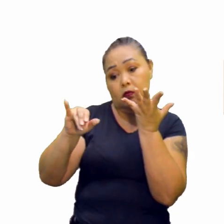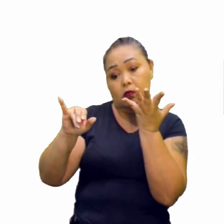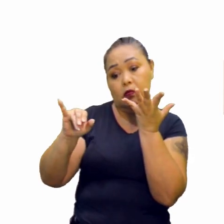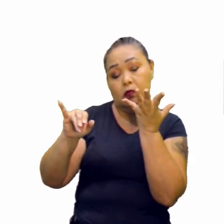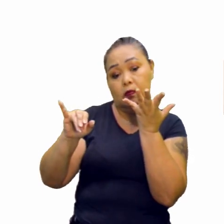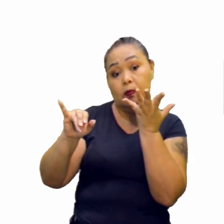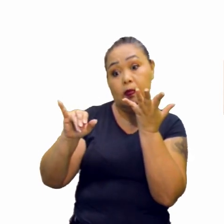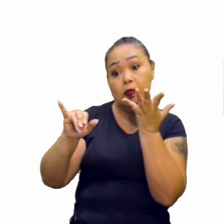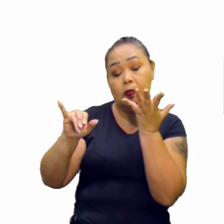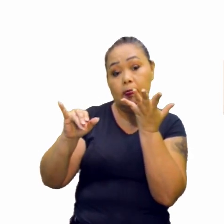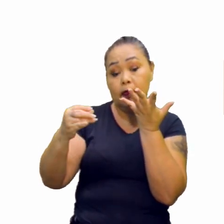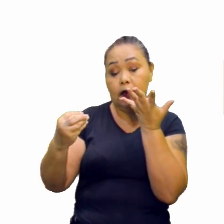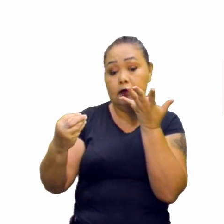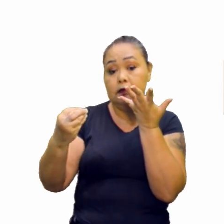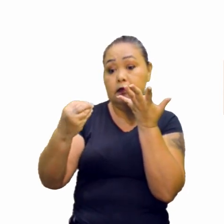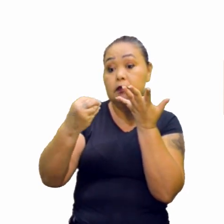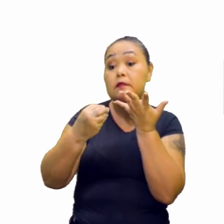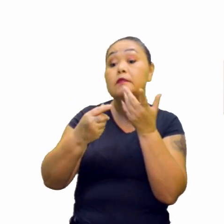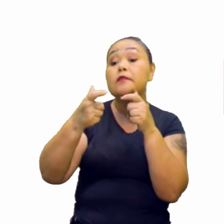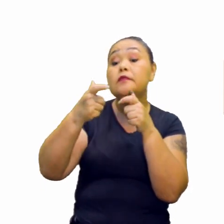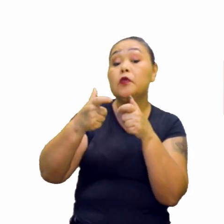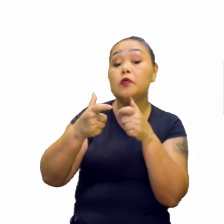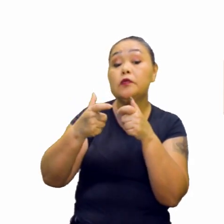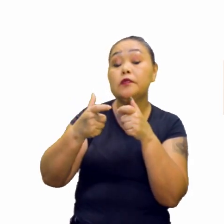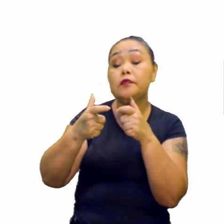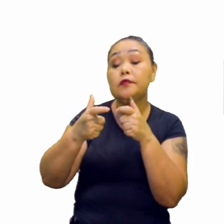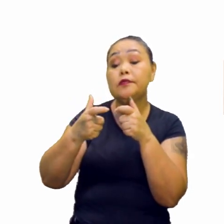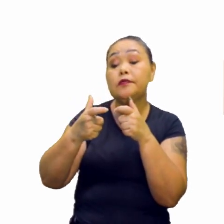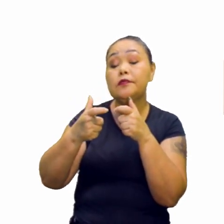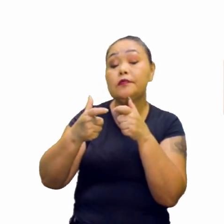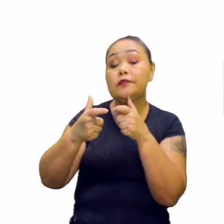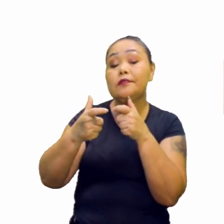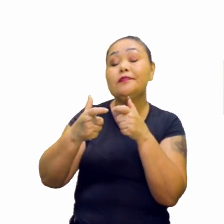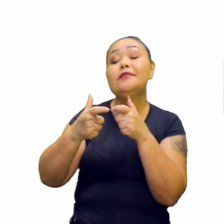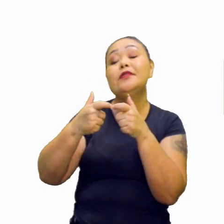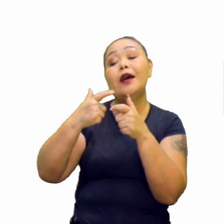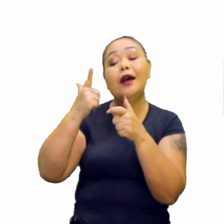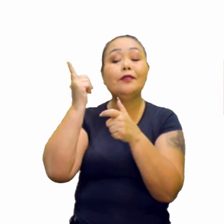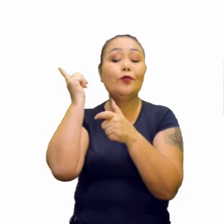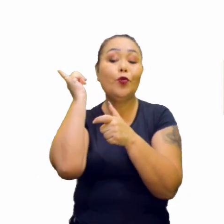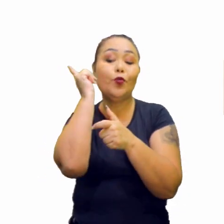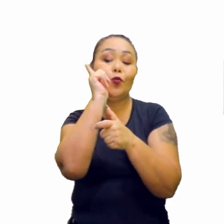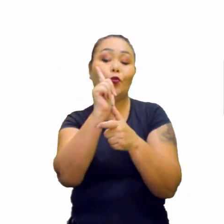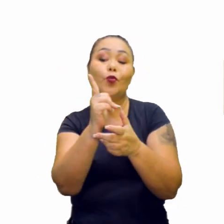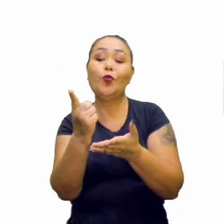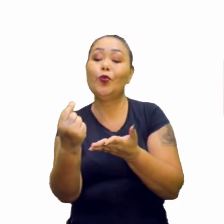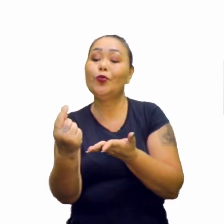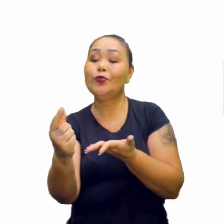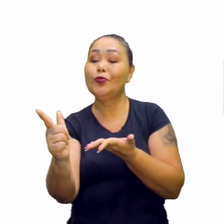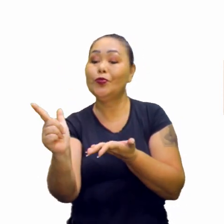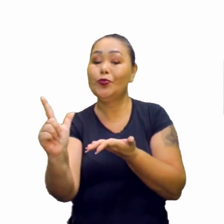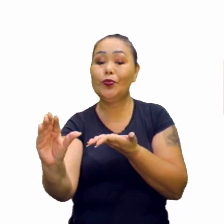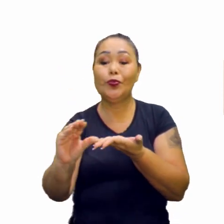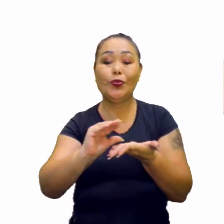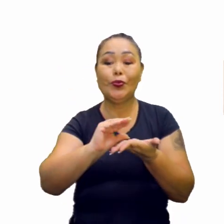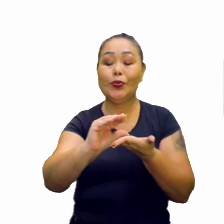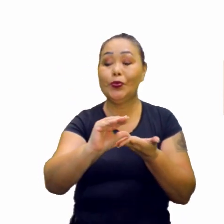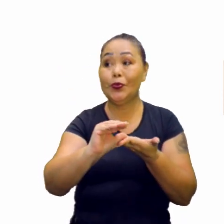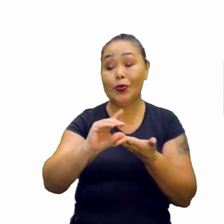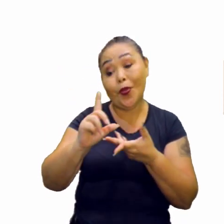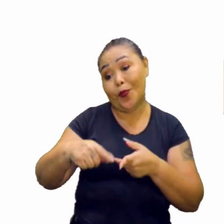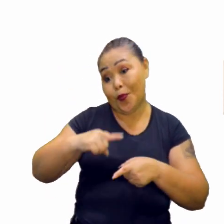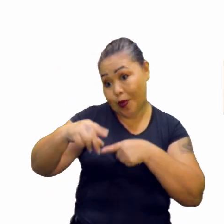implicar aonde? No rendimento econômico. Então, todo o processo